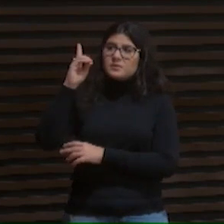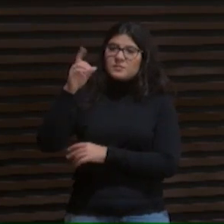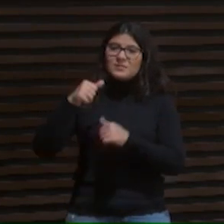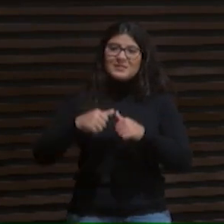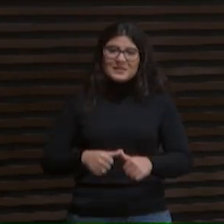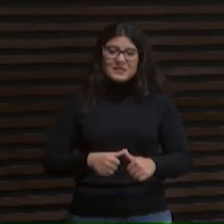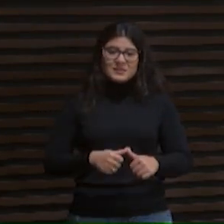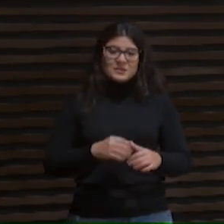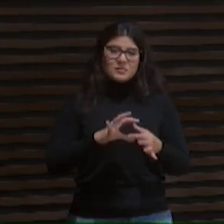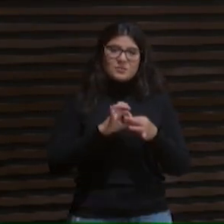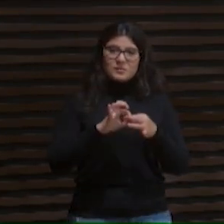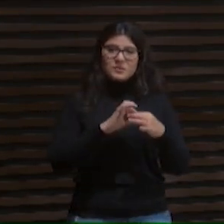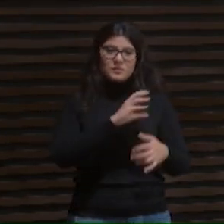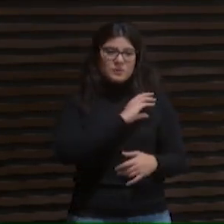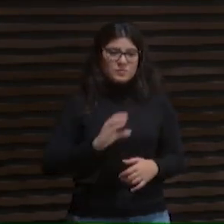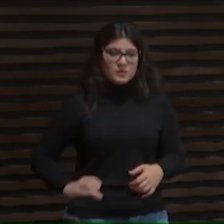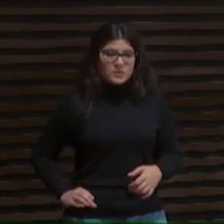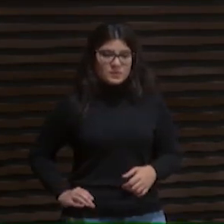nessa união com Cristo.